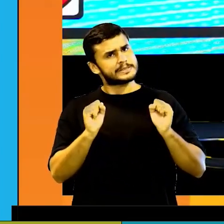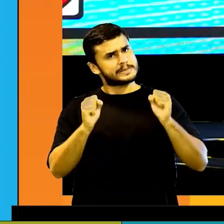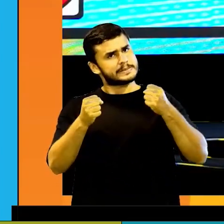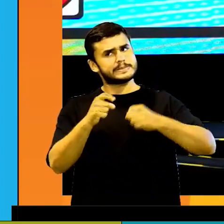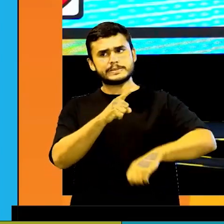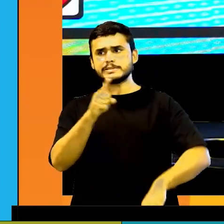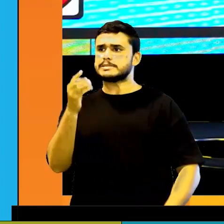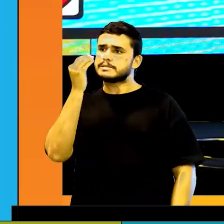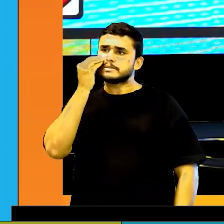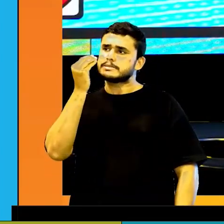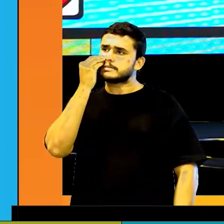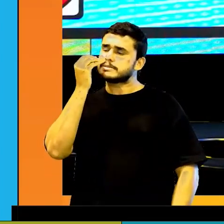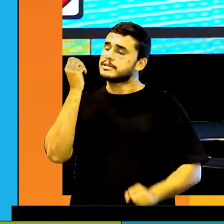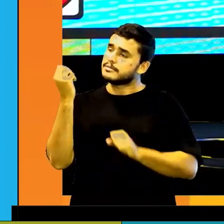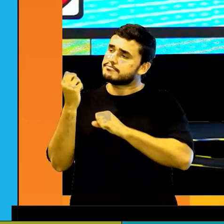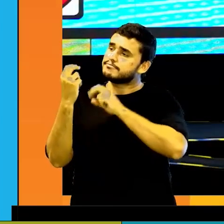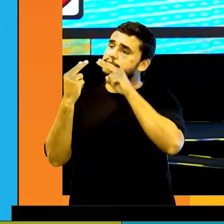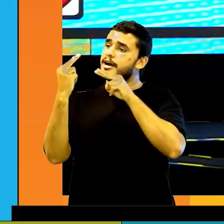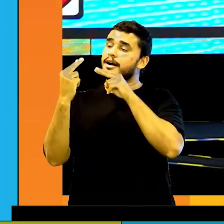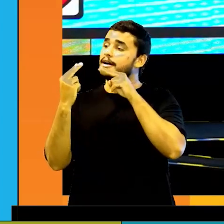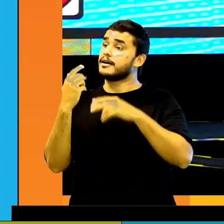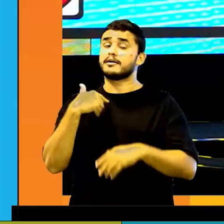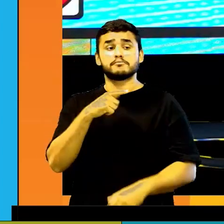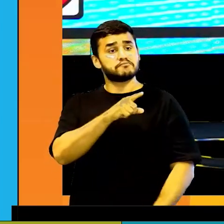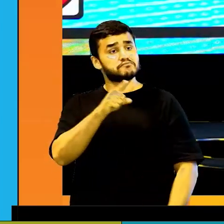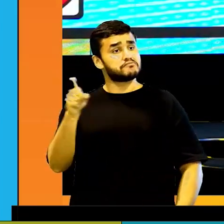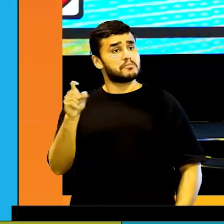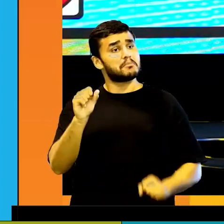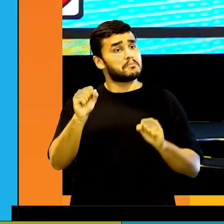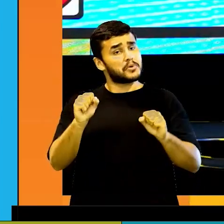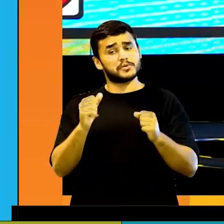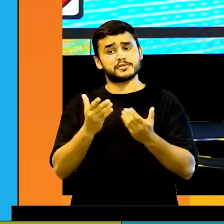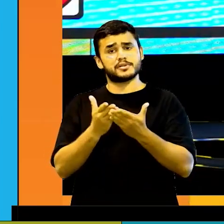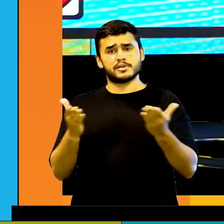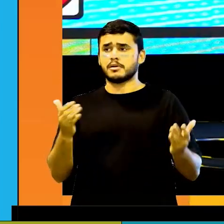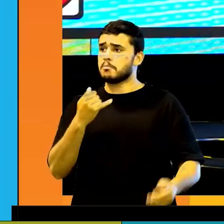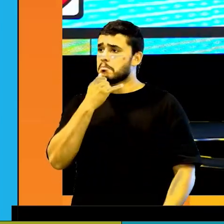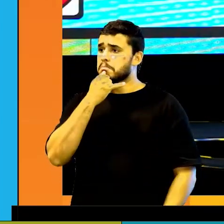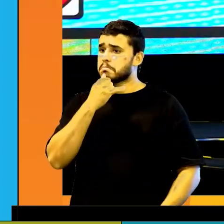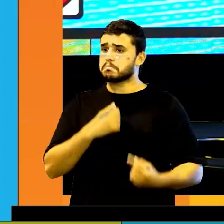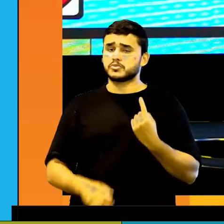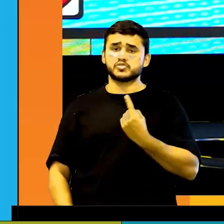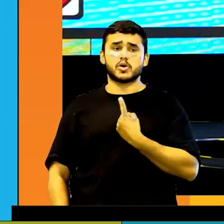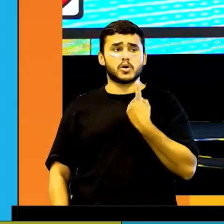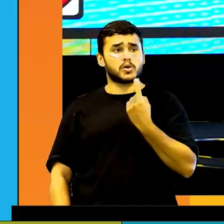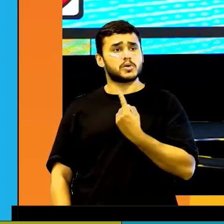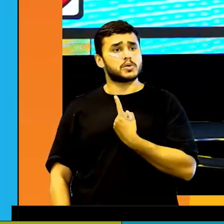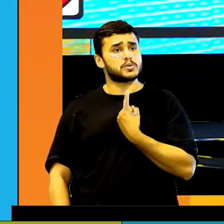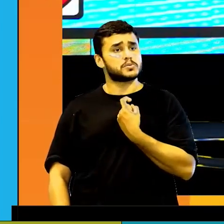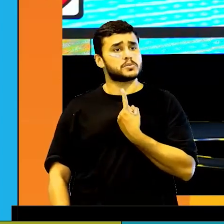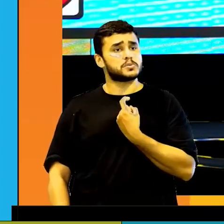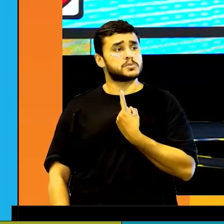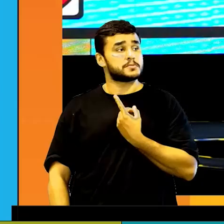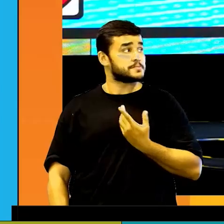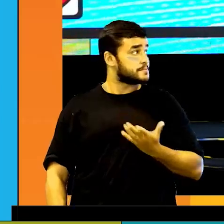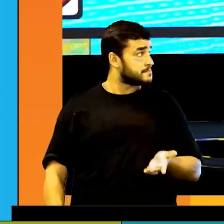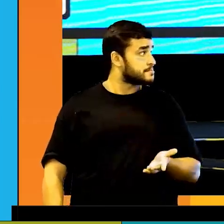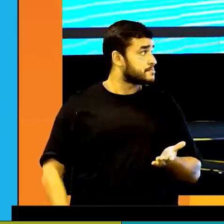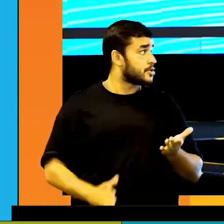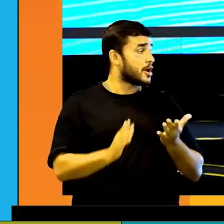para a rua, viu? Procurem alguém. Uma coisa triste é viver sozinho. Então foi mal.